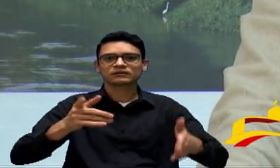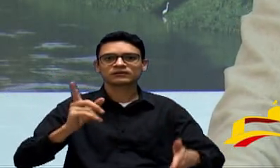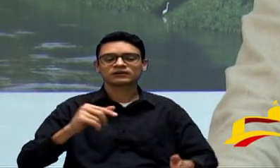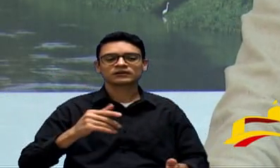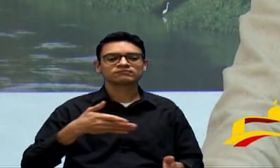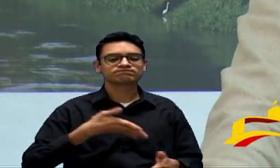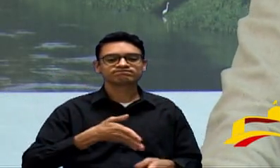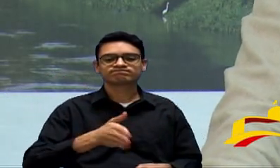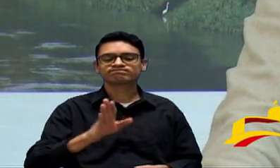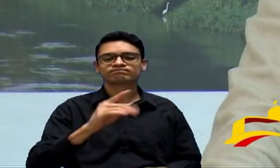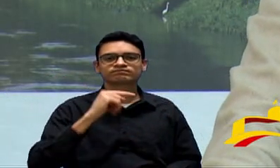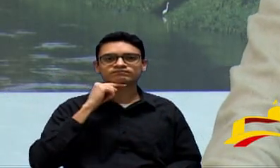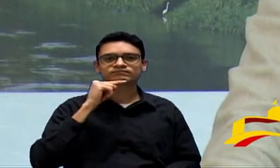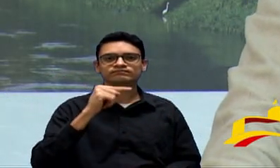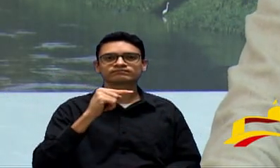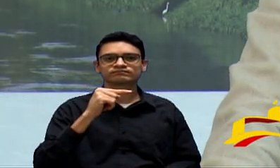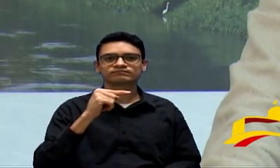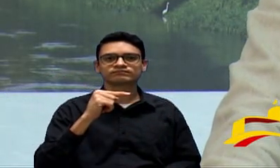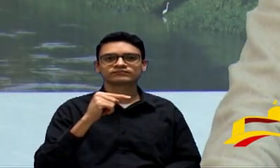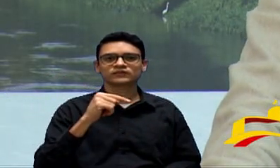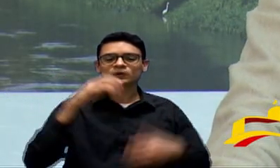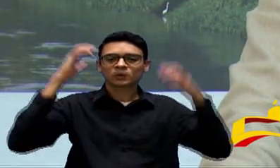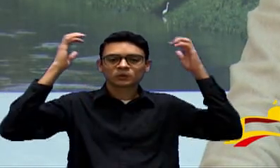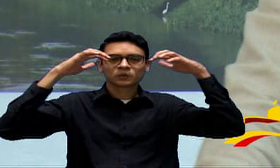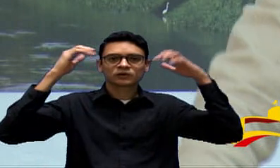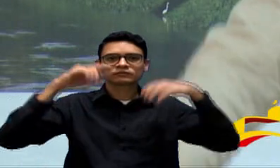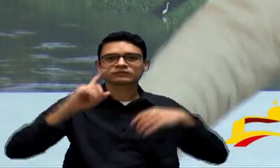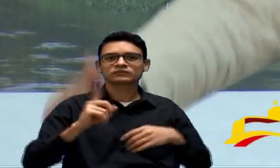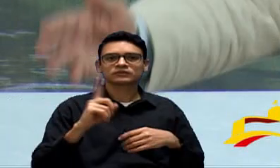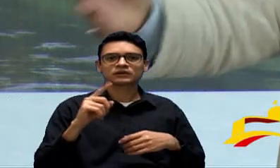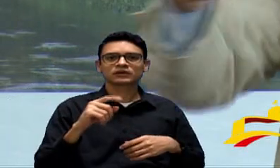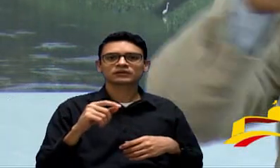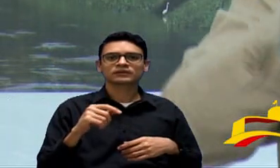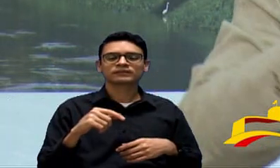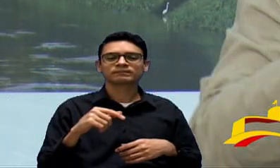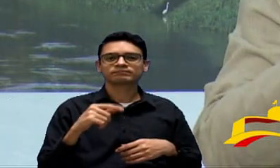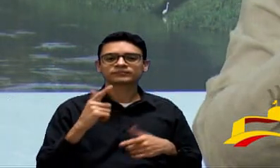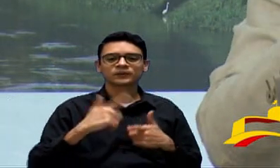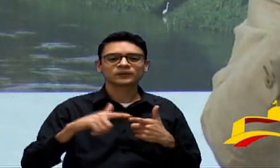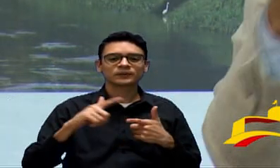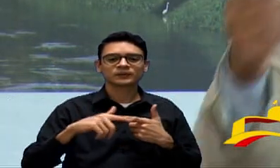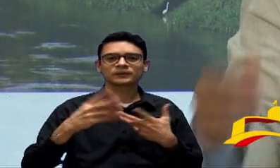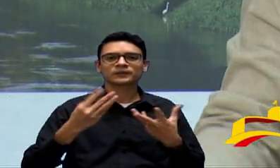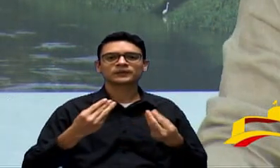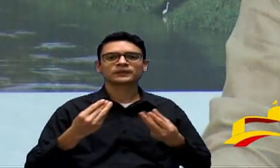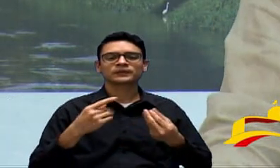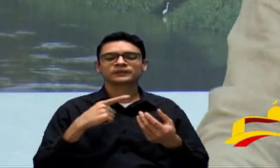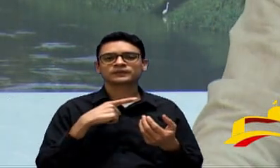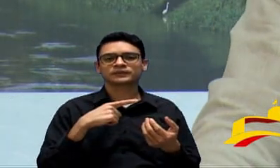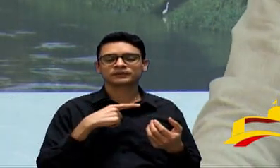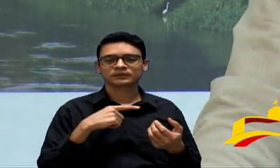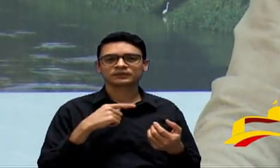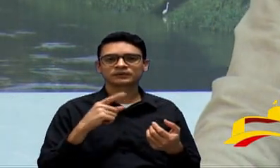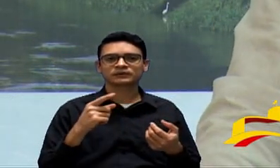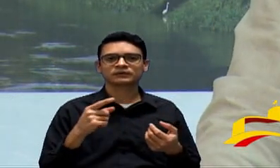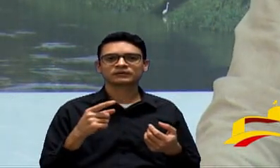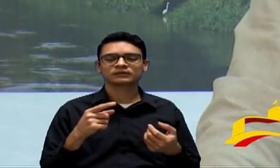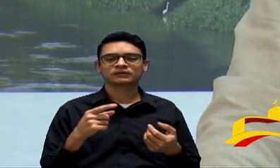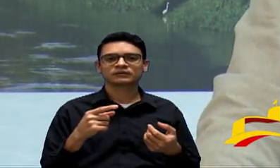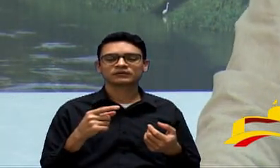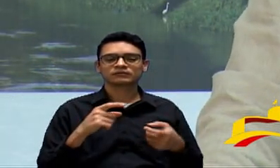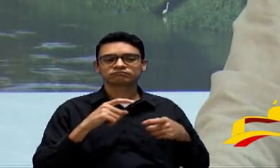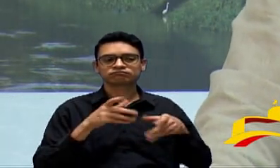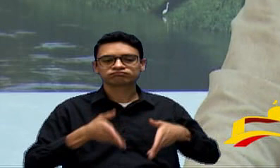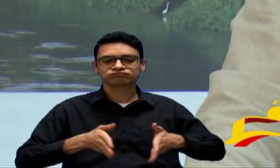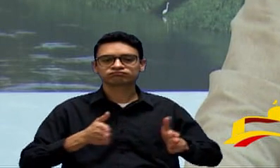intransitáveis. Também quando não chove, Silvano, a gente fica com vários problemas lá no Caguaçu, né, Silvano? Vereador Vitão também. As estradas,